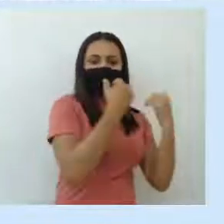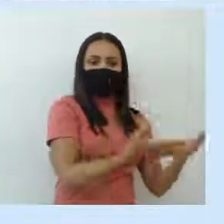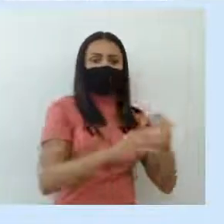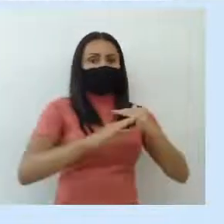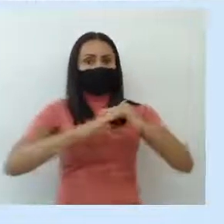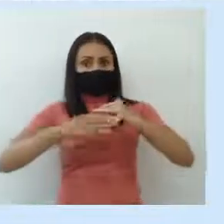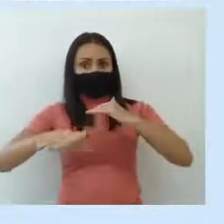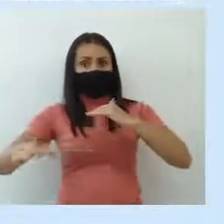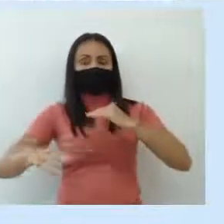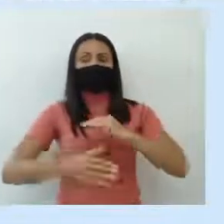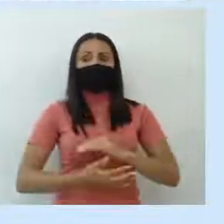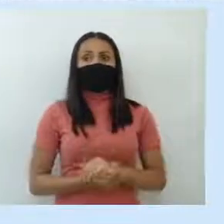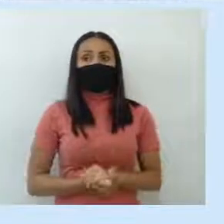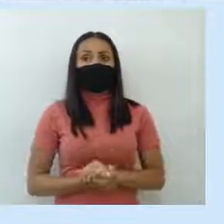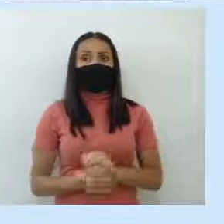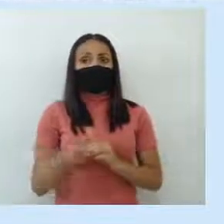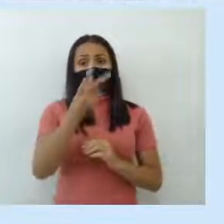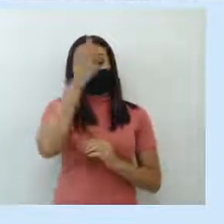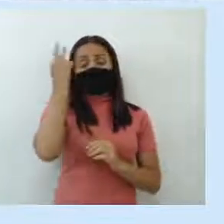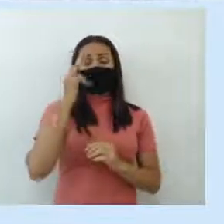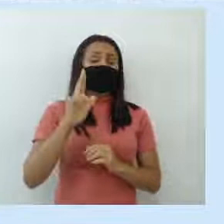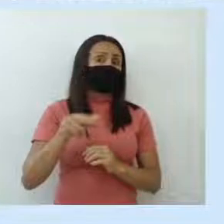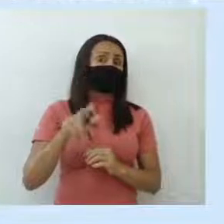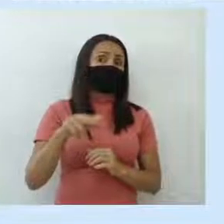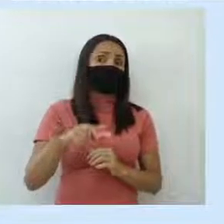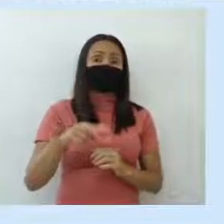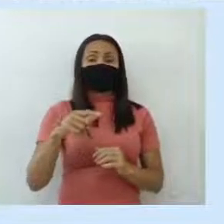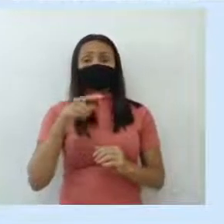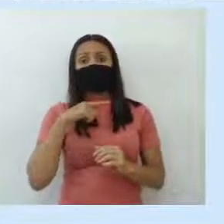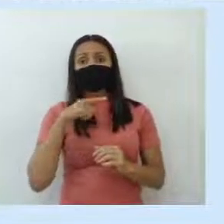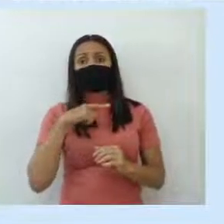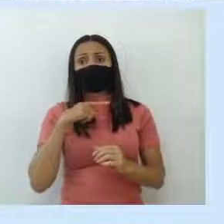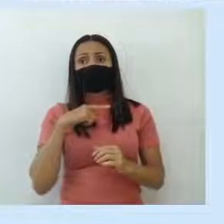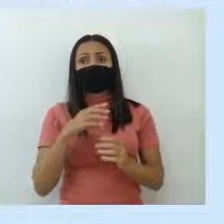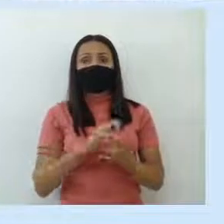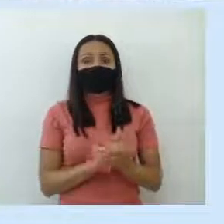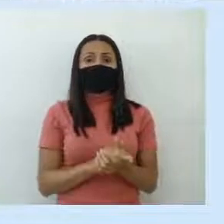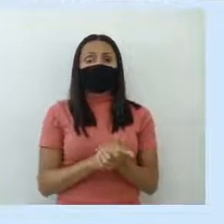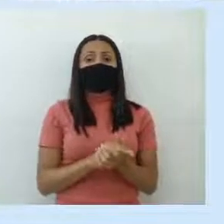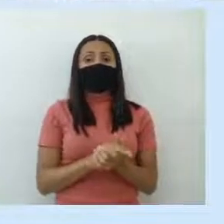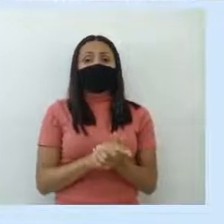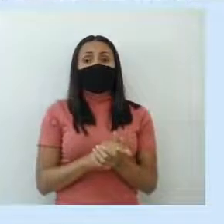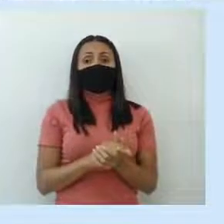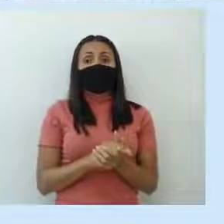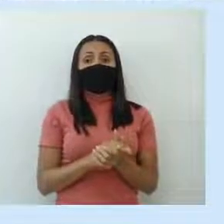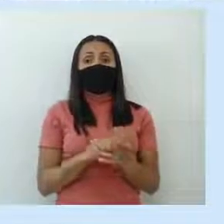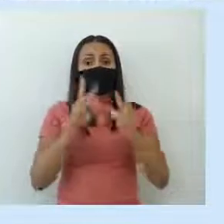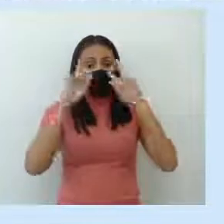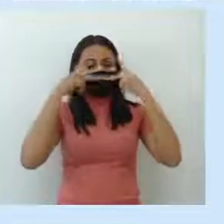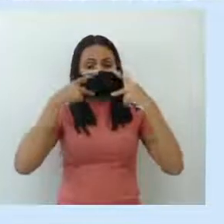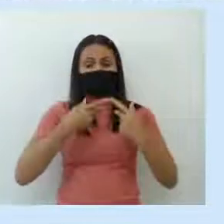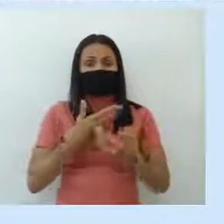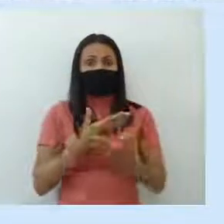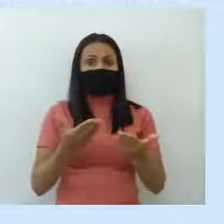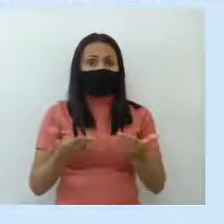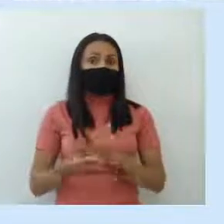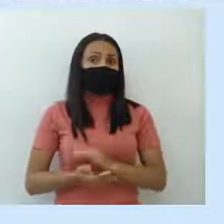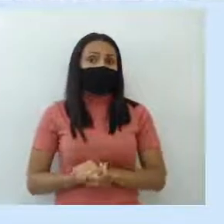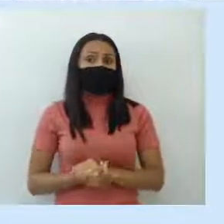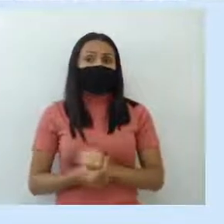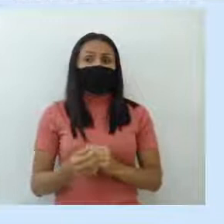né? Pessoas que nunca tinham, né, se visto antes, que nem sequer falavam a mesma